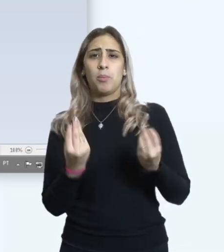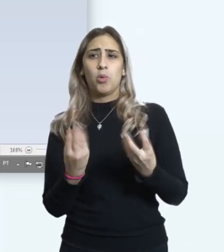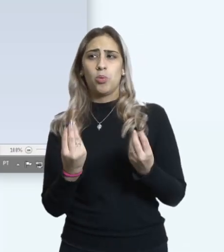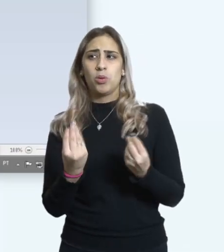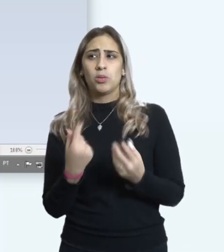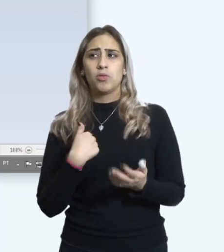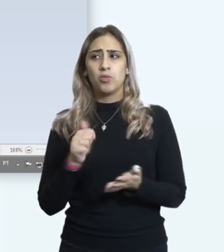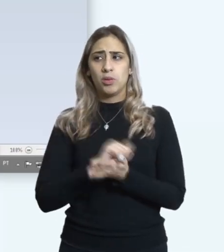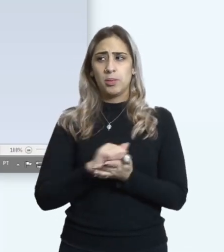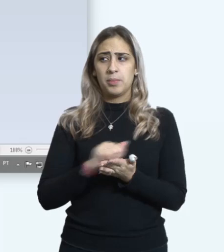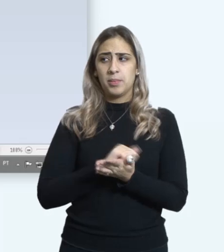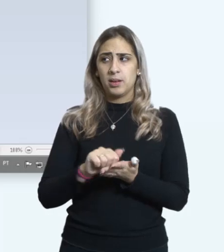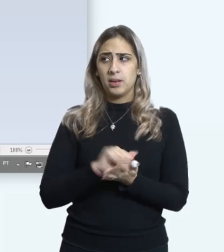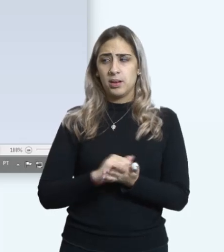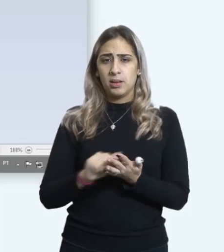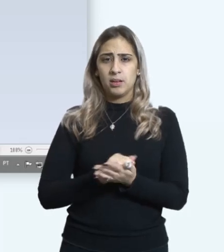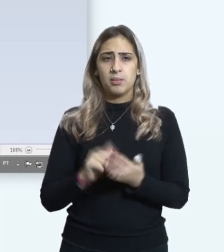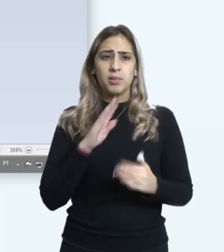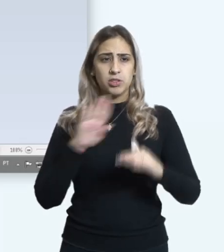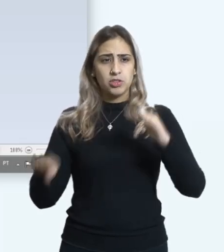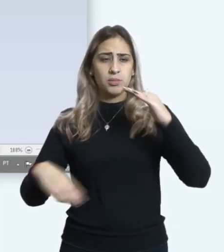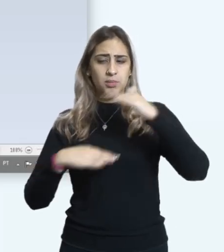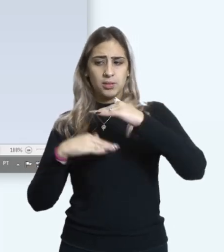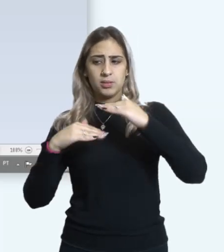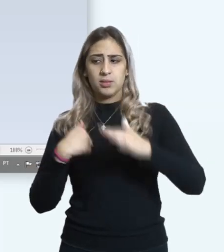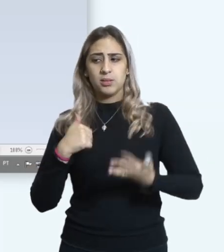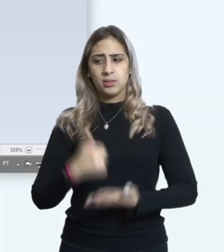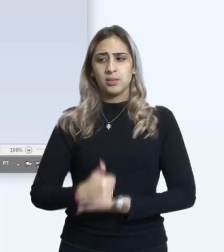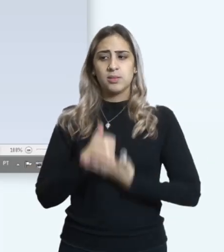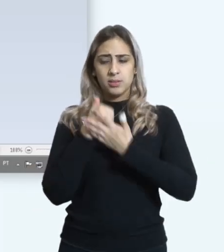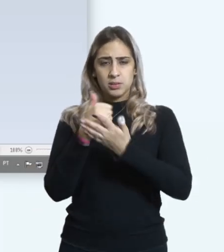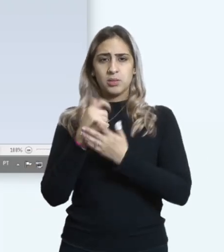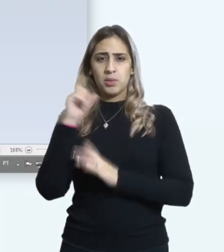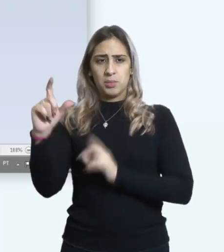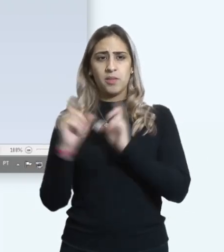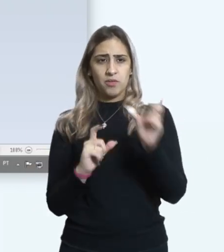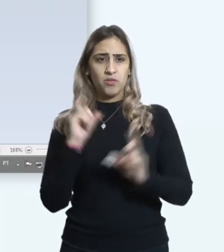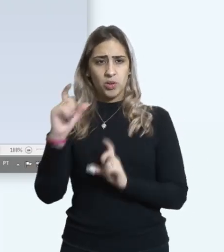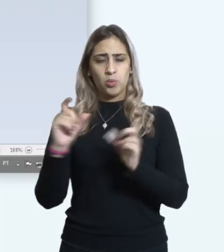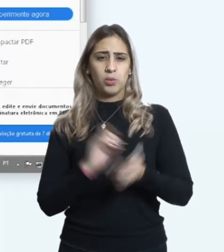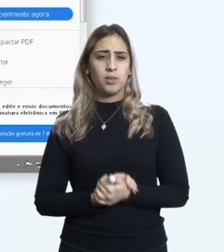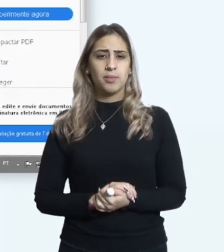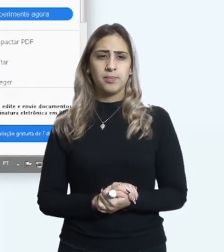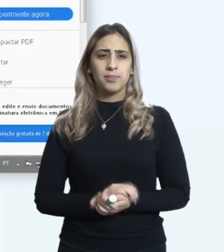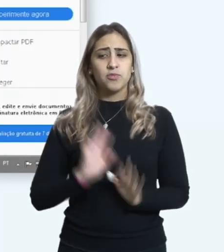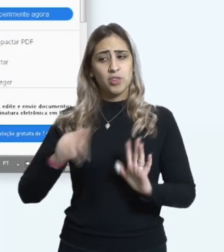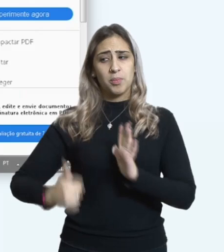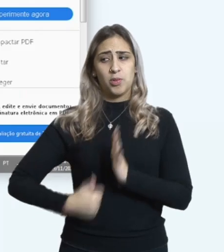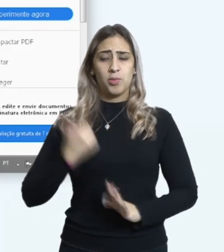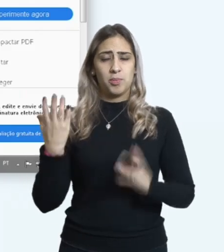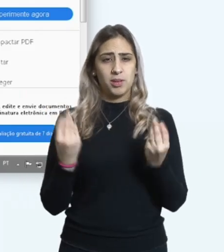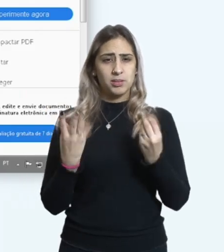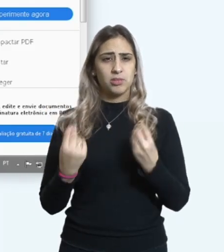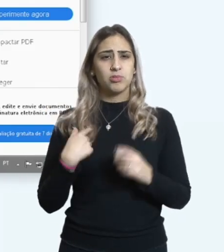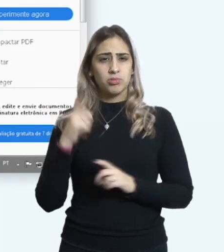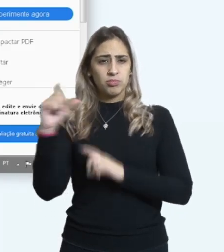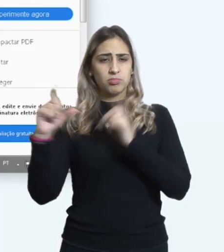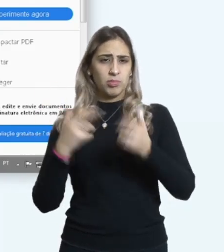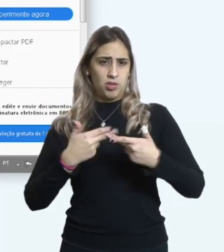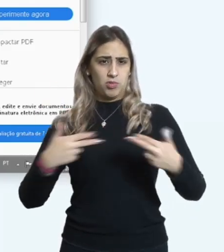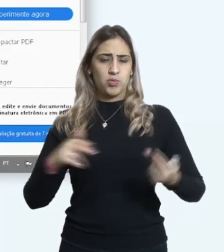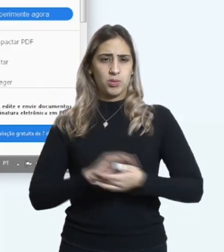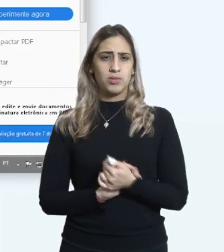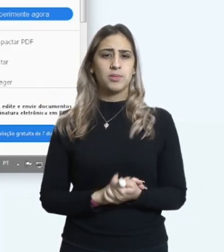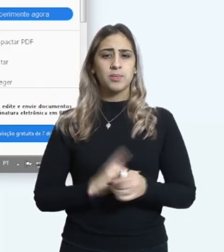Vou apagar essa parte de baixo e salvar minha figura trabalhada. Já melhorou bastante o tamanho das letras.